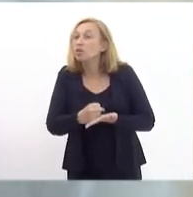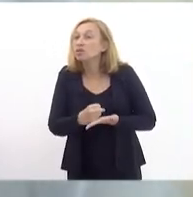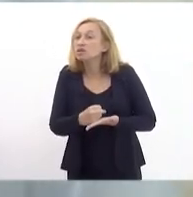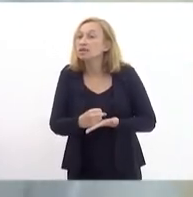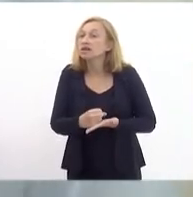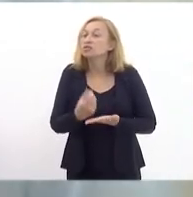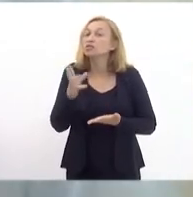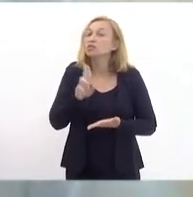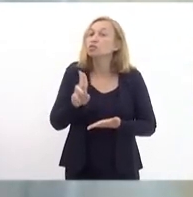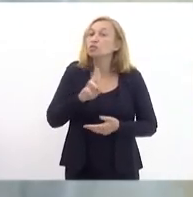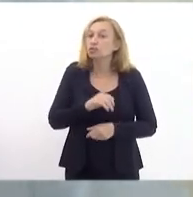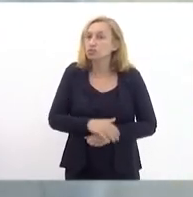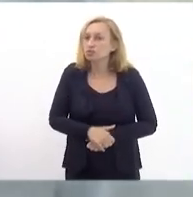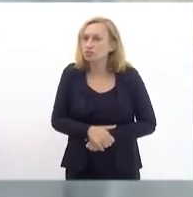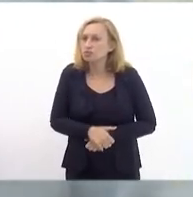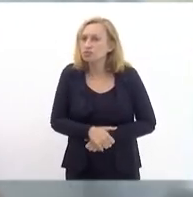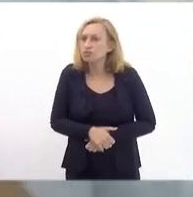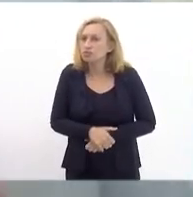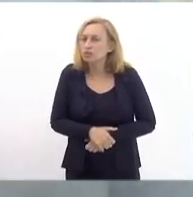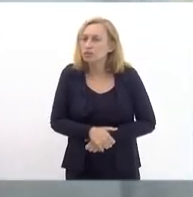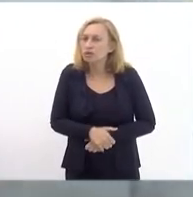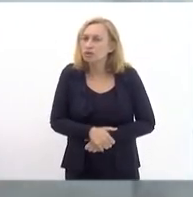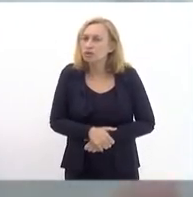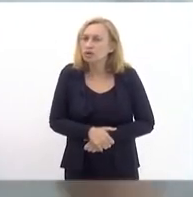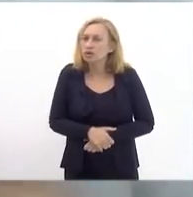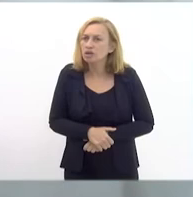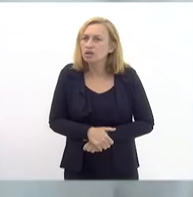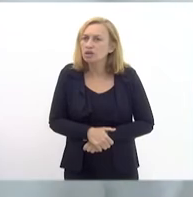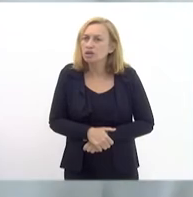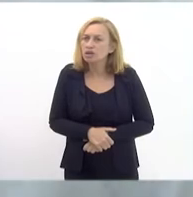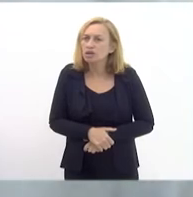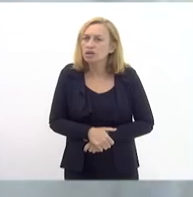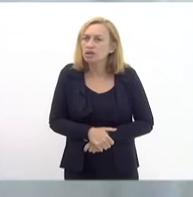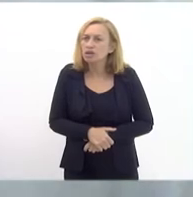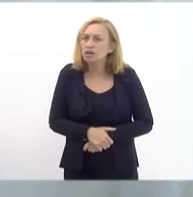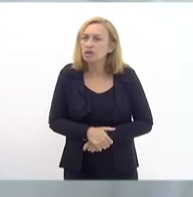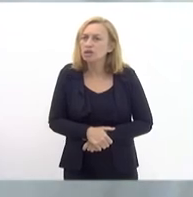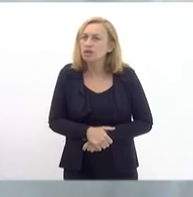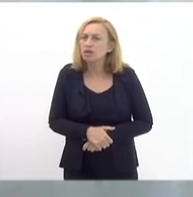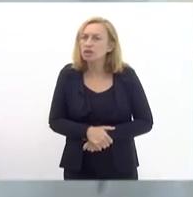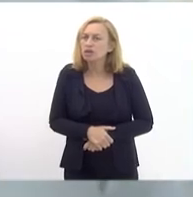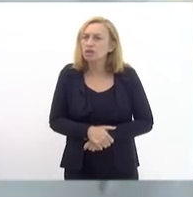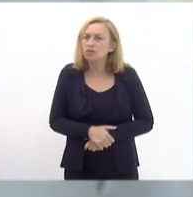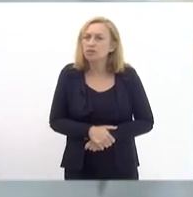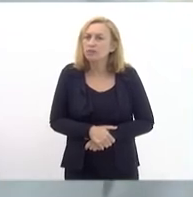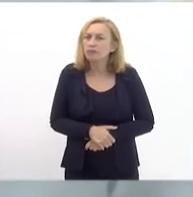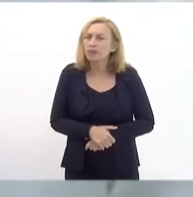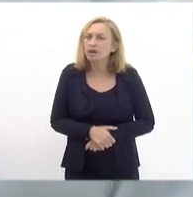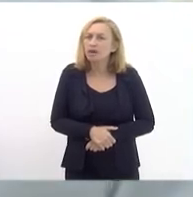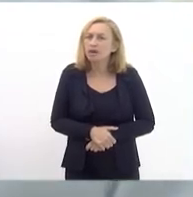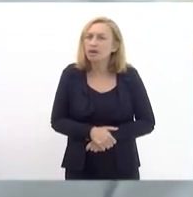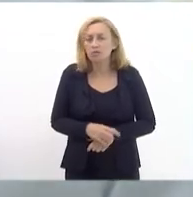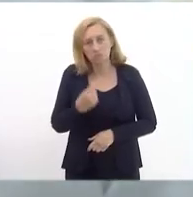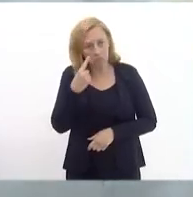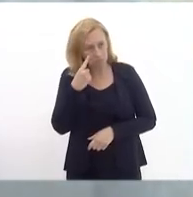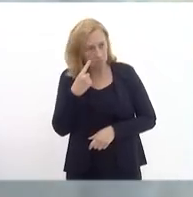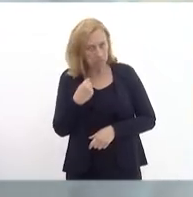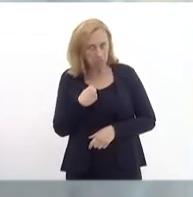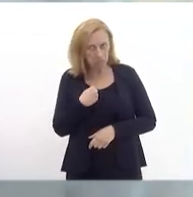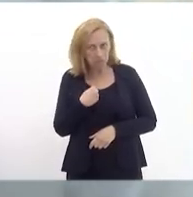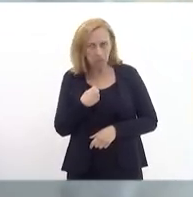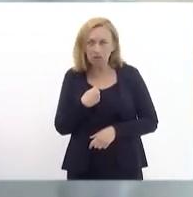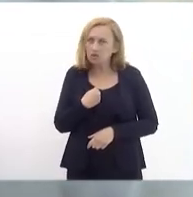concessão? E as linhas que paralisaram? Quer dizer, que pelo que vejo,